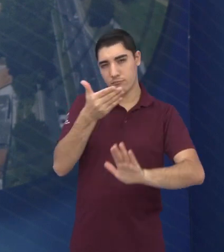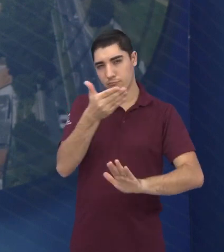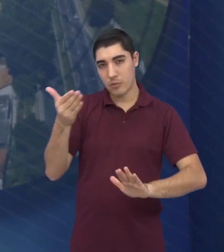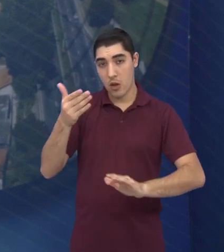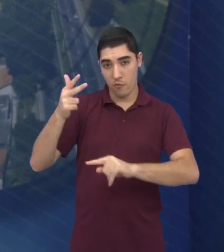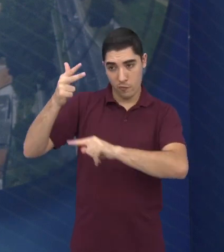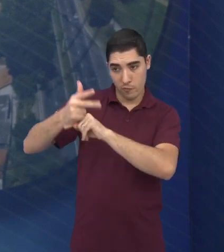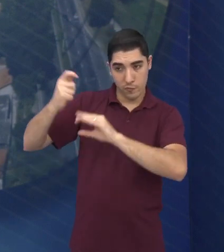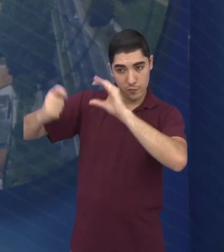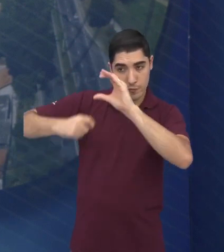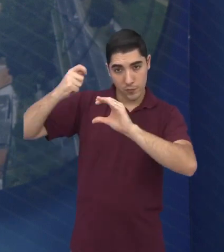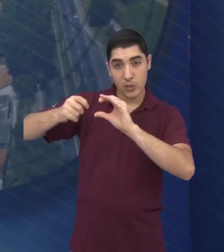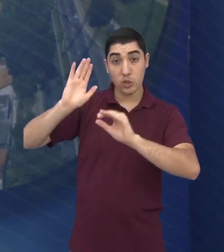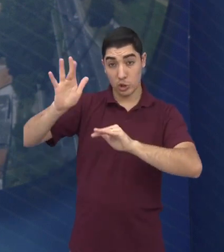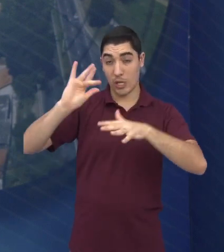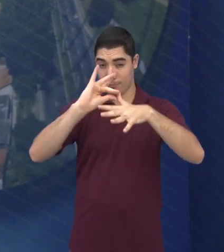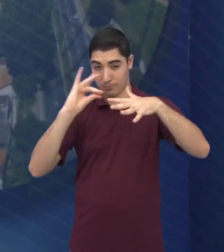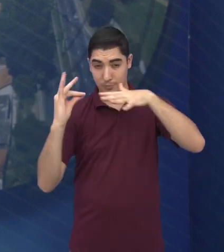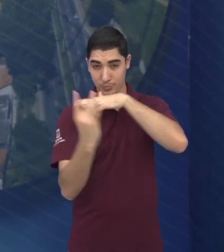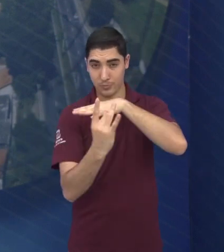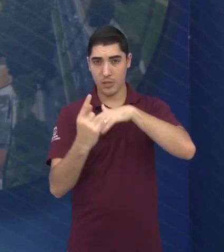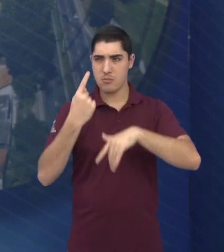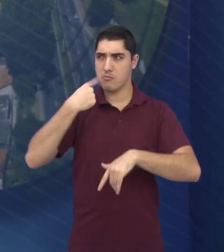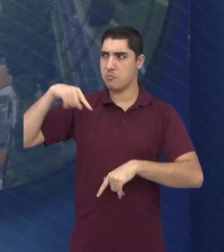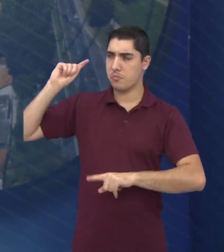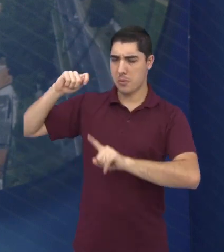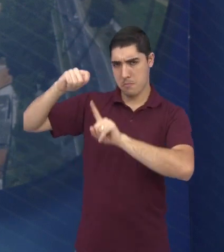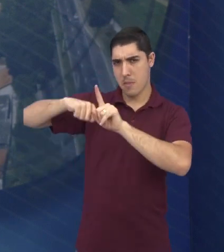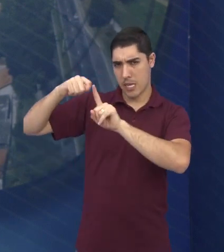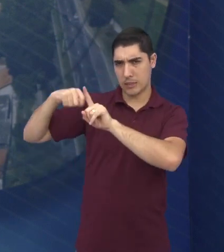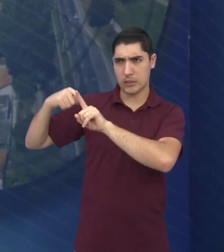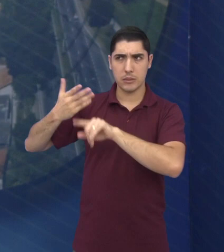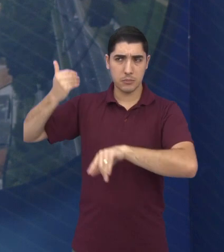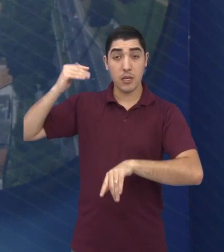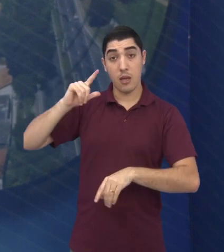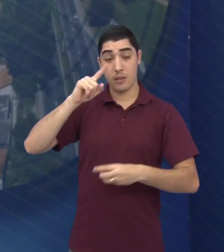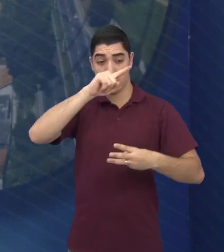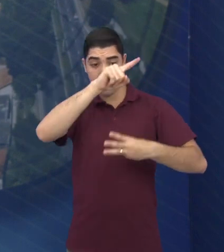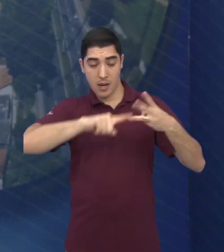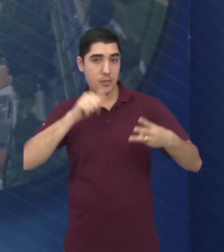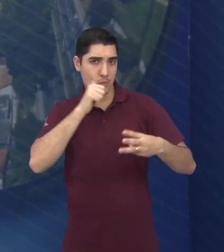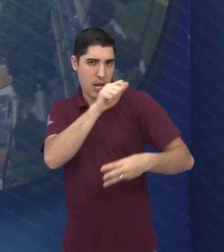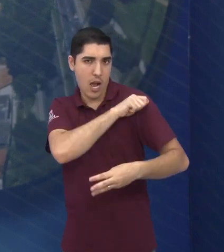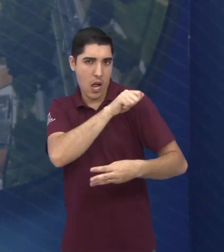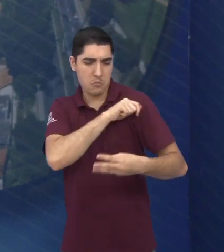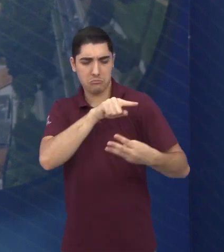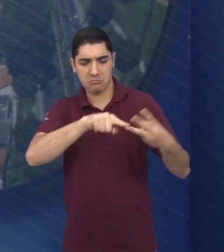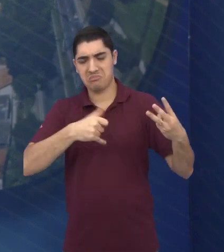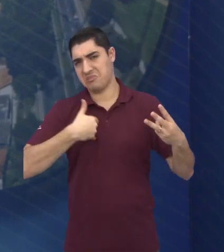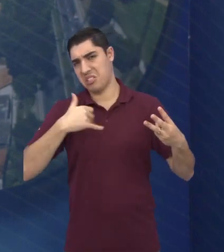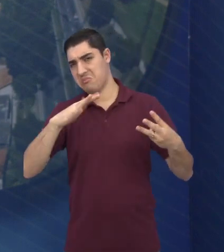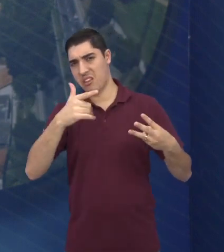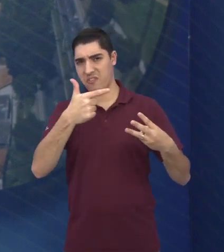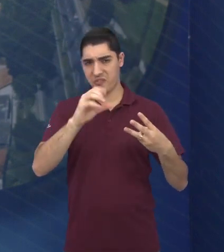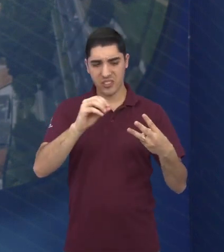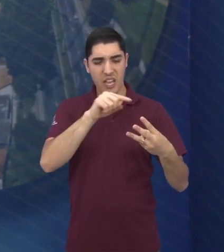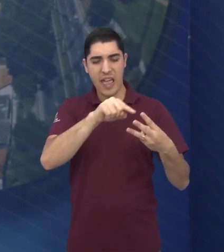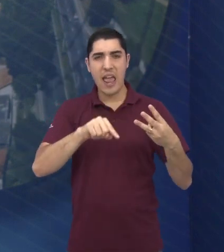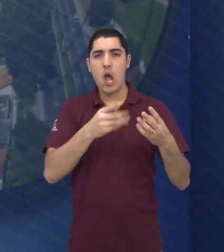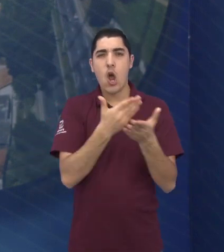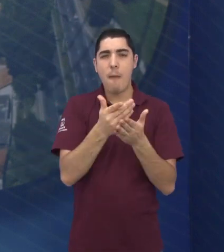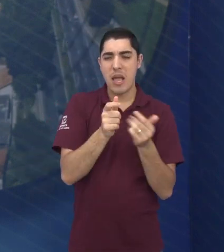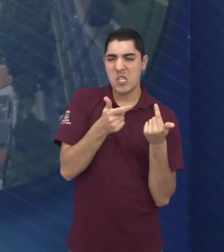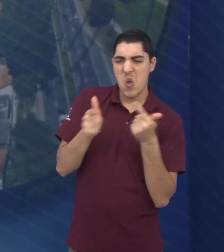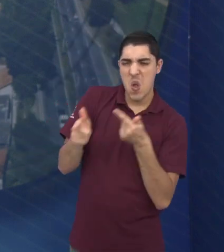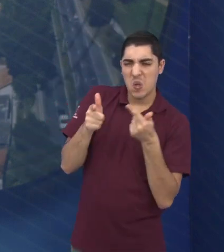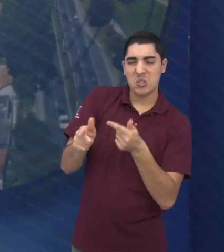gente, que circulou nas redes sociais há alguns meses, em que 3 estudantes na faixa de seus 20 anos debocham